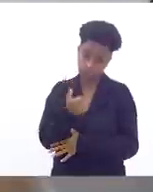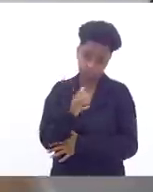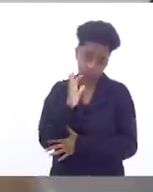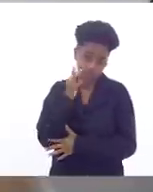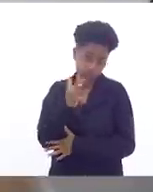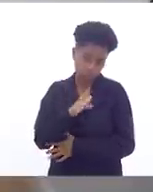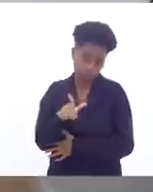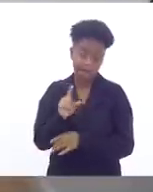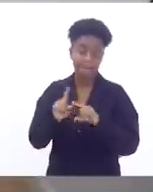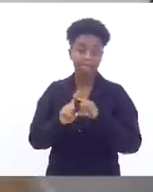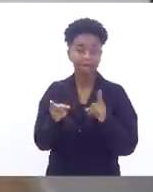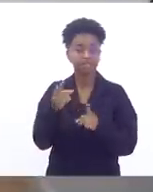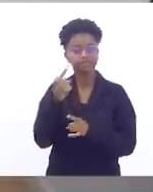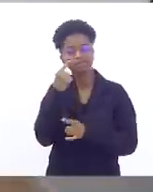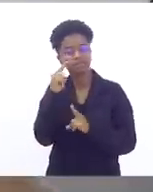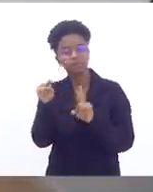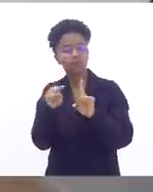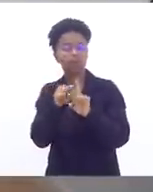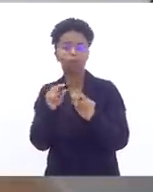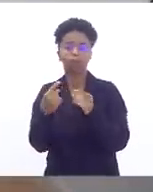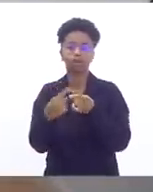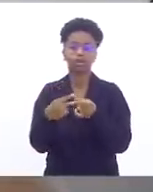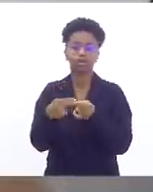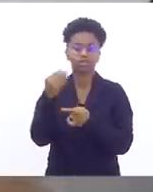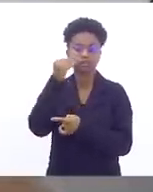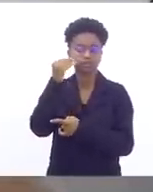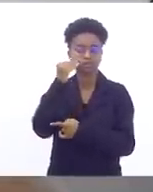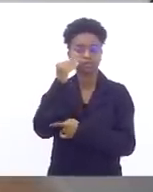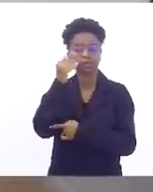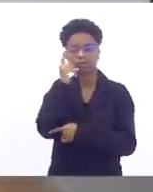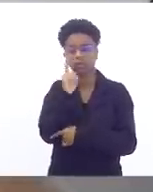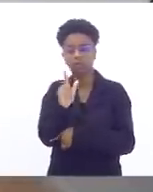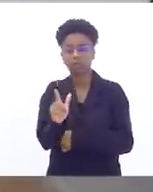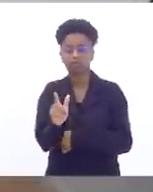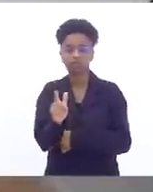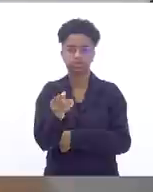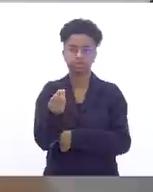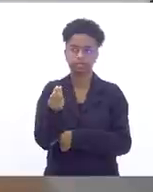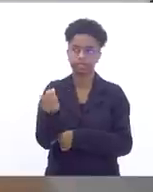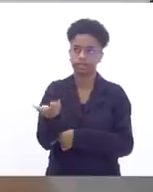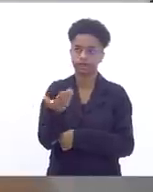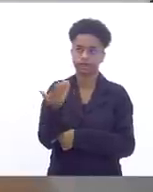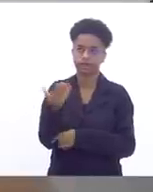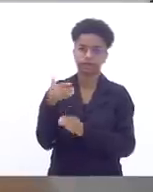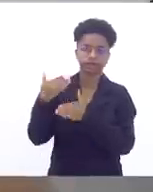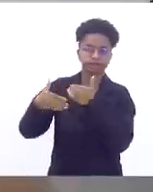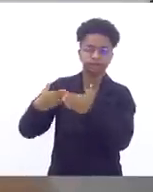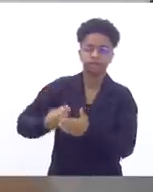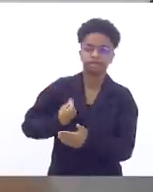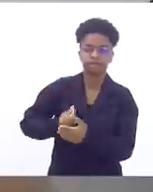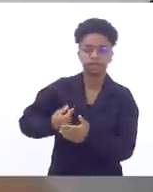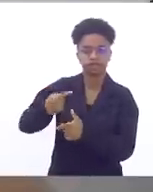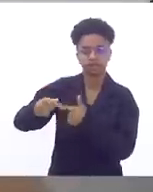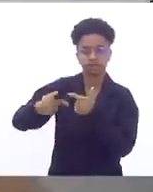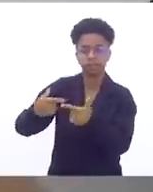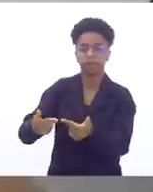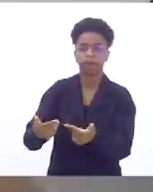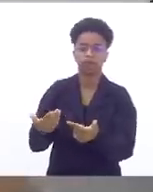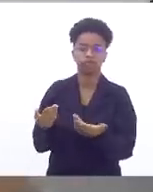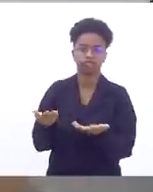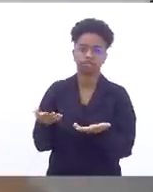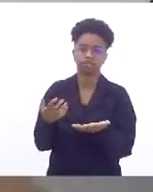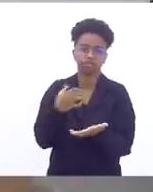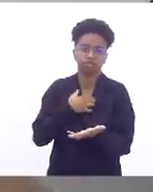mas pensam fazer isso para que consigam ter a sua posterior a vida posterior laboral de forma